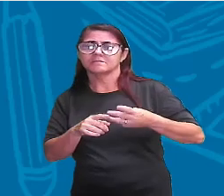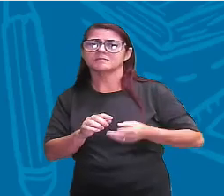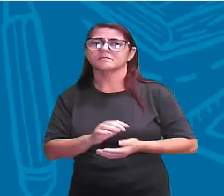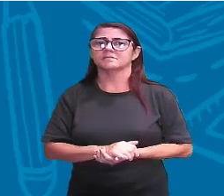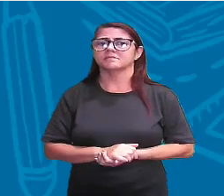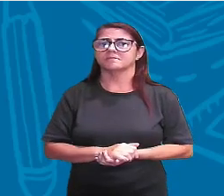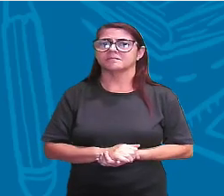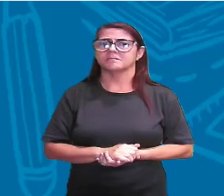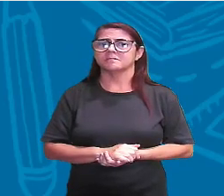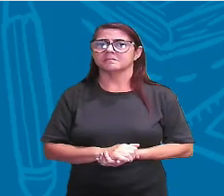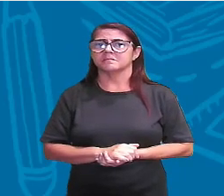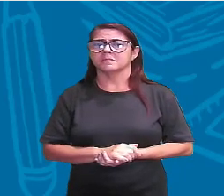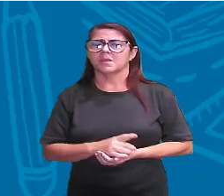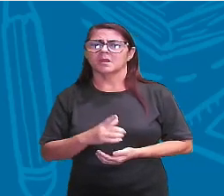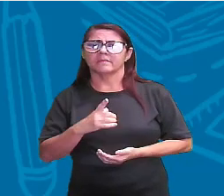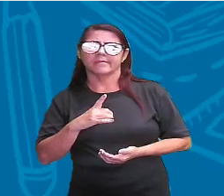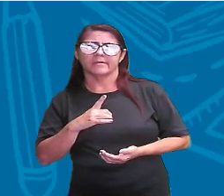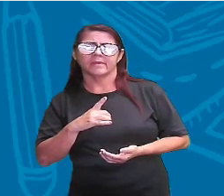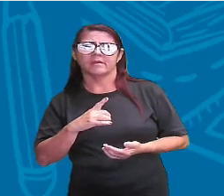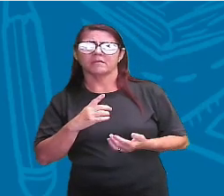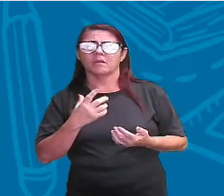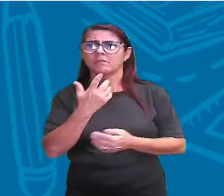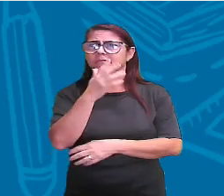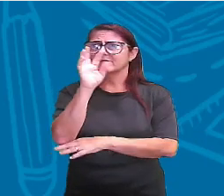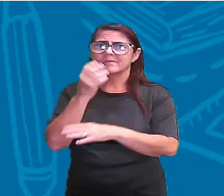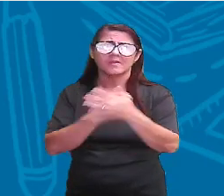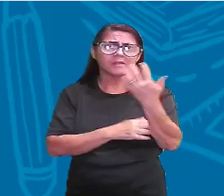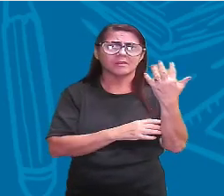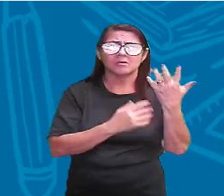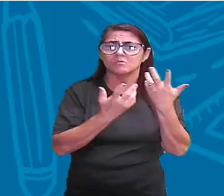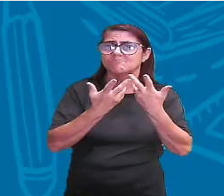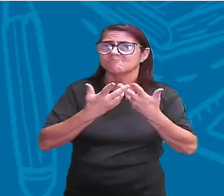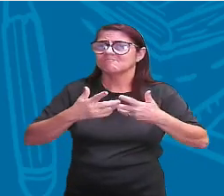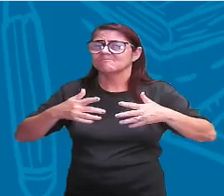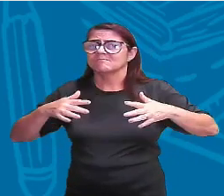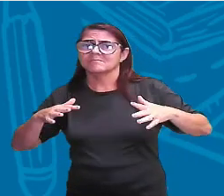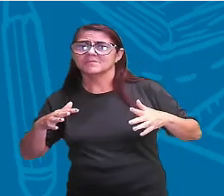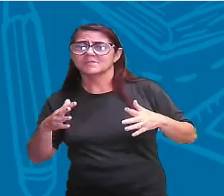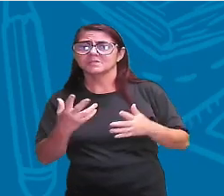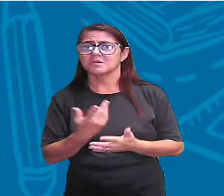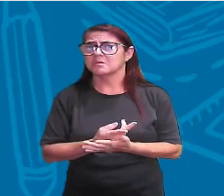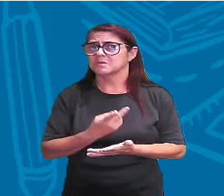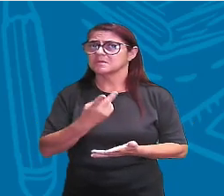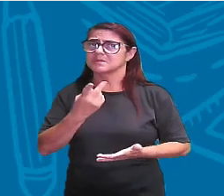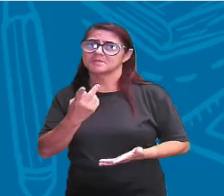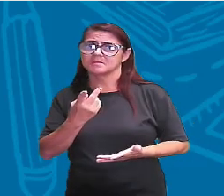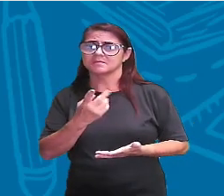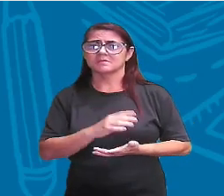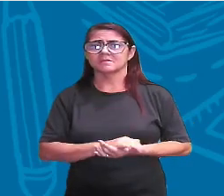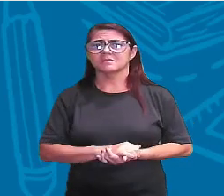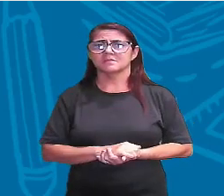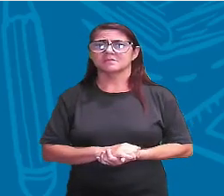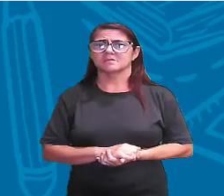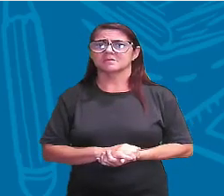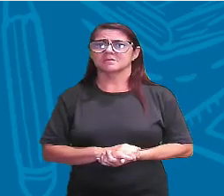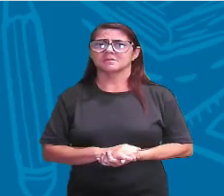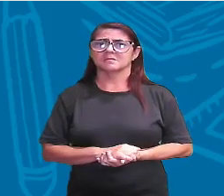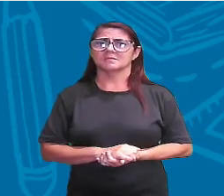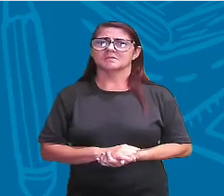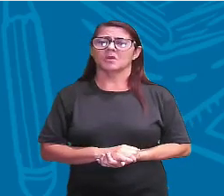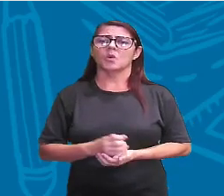E aí a gente tem exemplo, como os fenômenos da natureza. Ó, a gente tem it is sunny outside. Então,